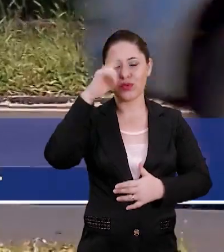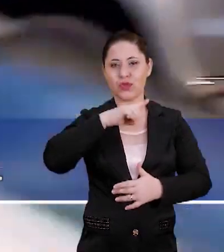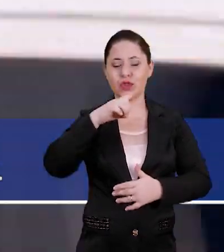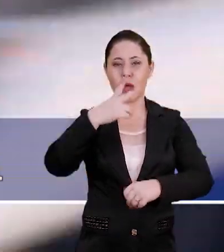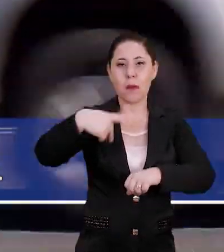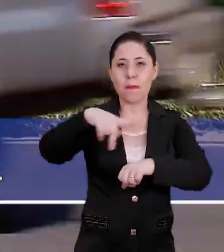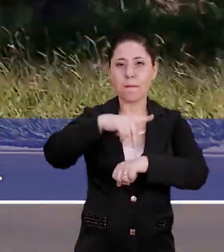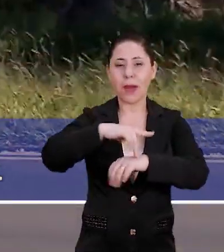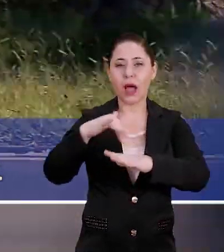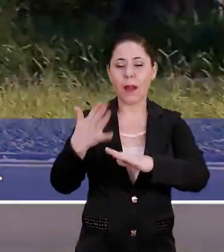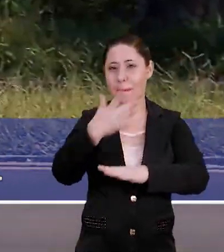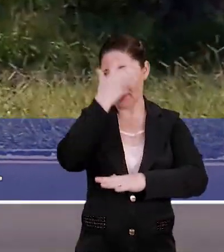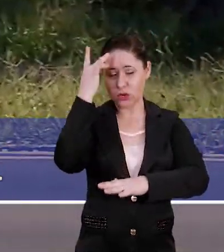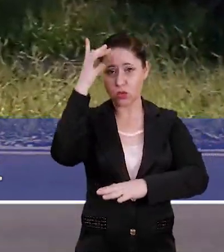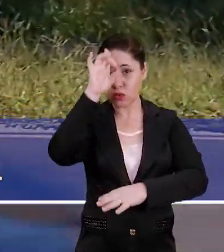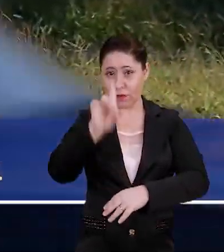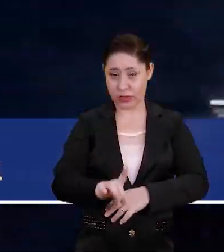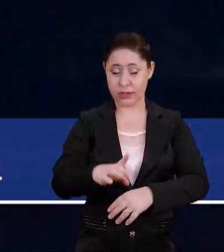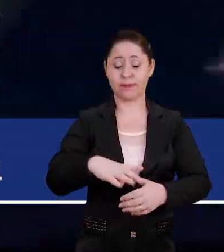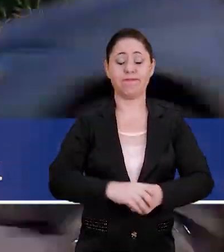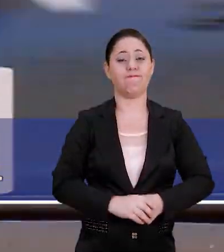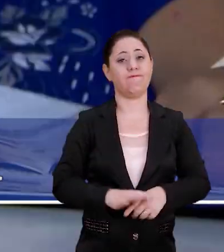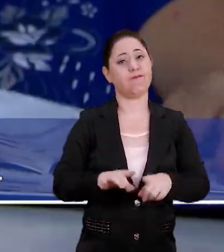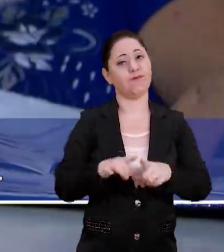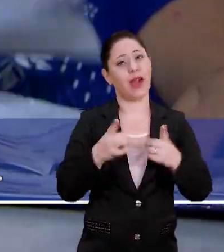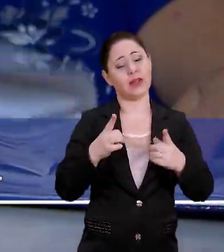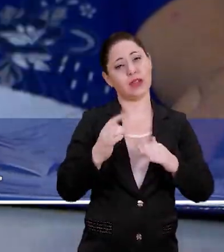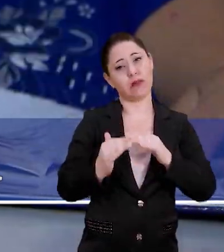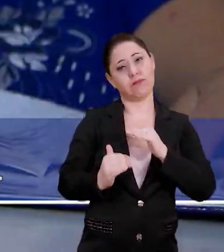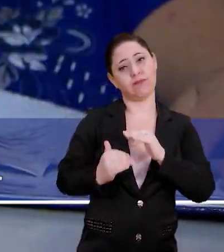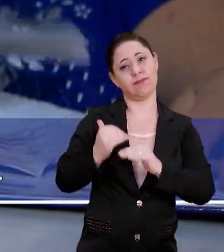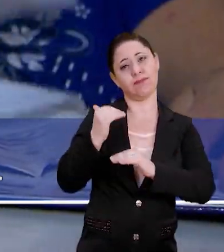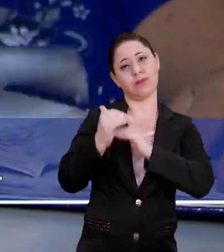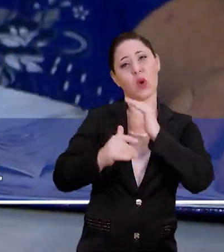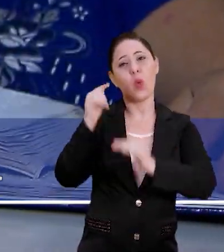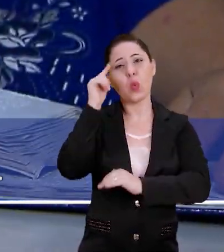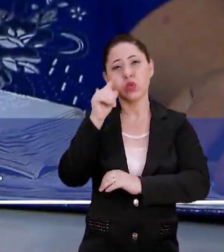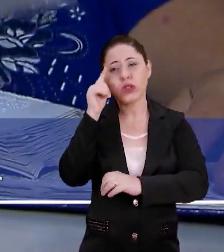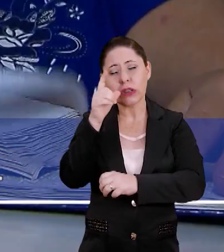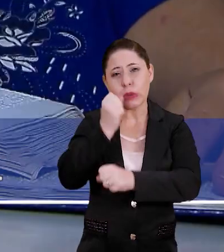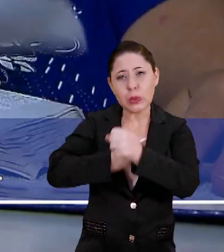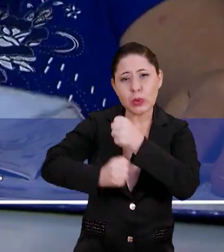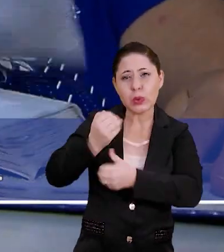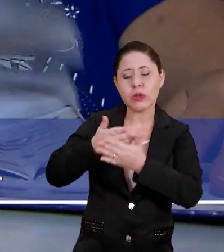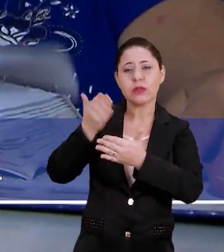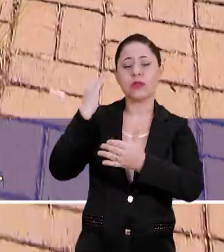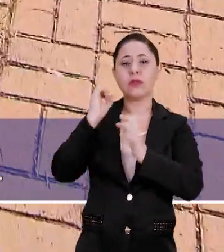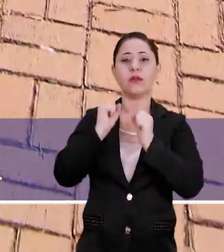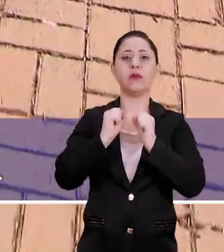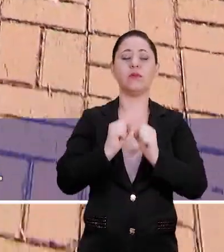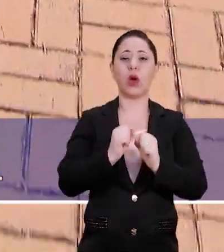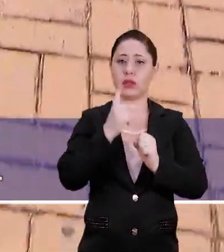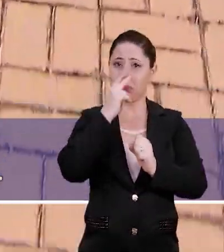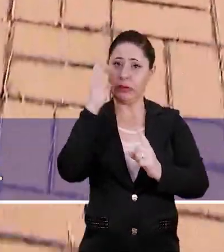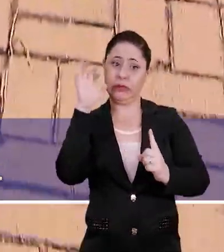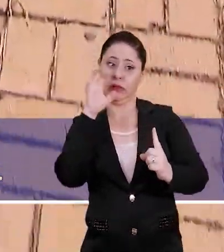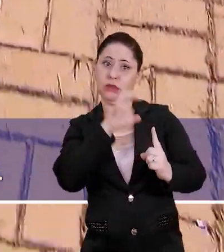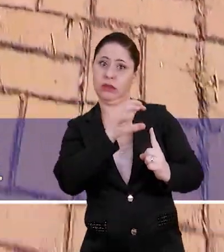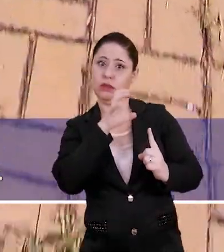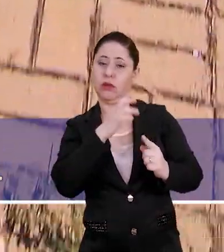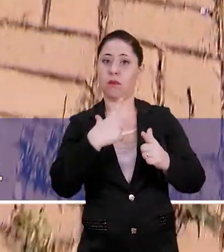comemorando o Dia Internacional das Pessoas com Deficiência, mas que os avanços conquistados nos últimos anos podem